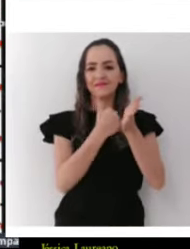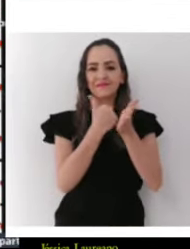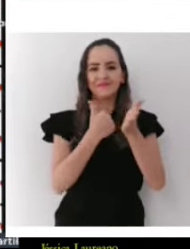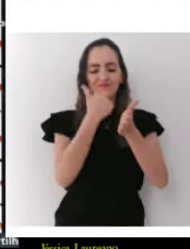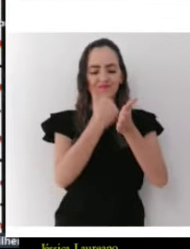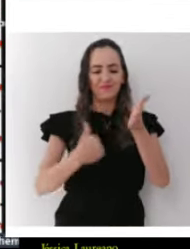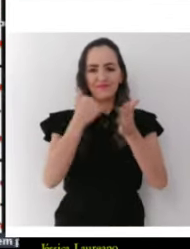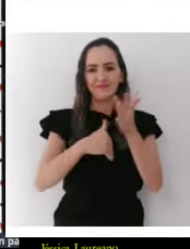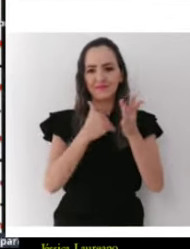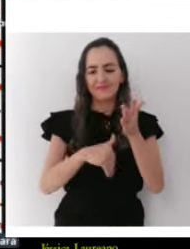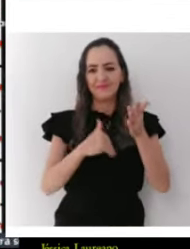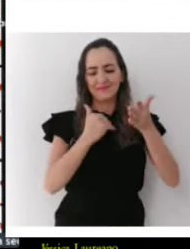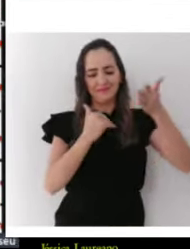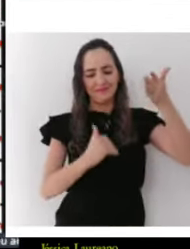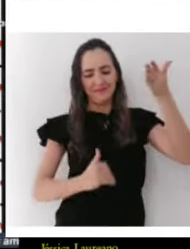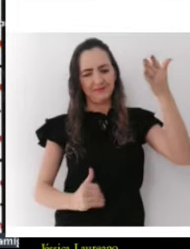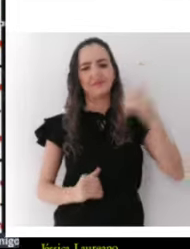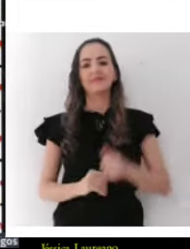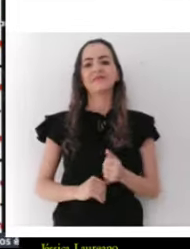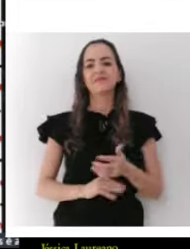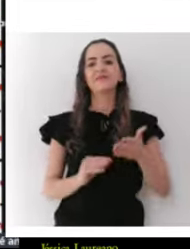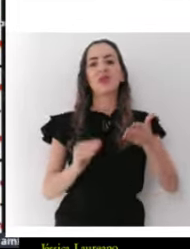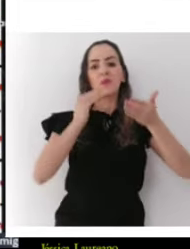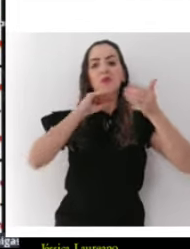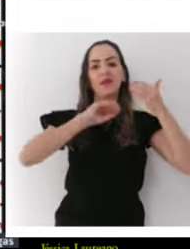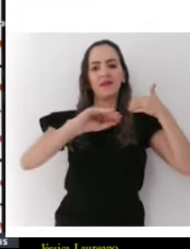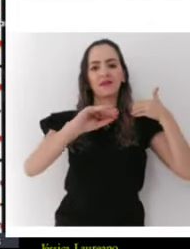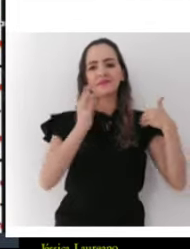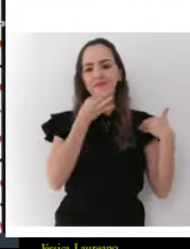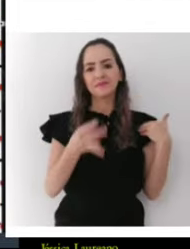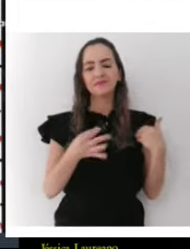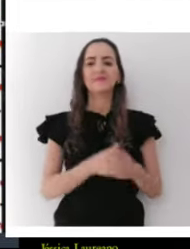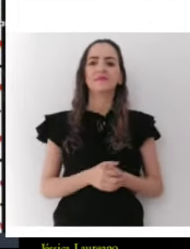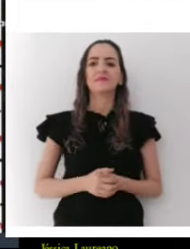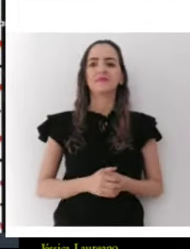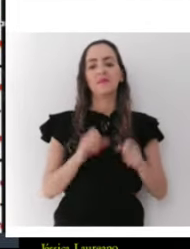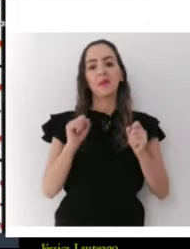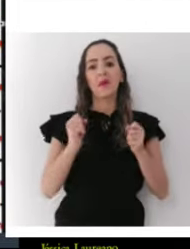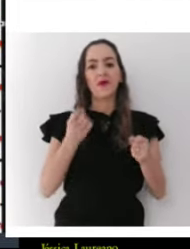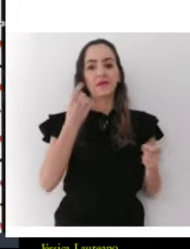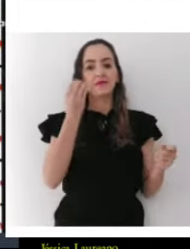comentários. Ele pode ser realizado por estimativa.